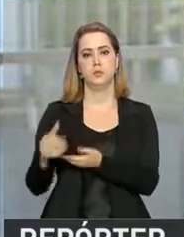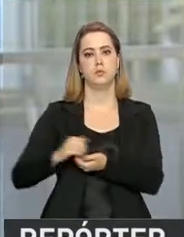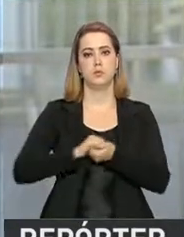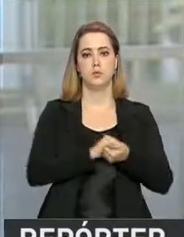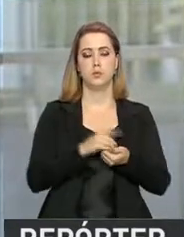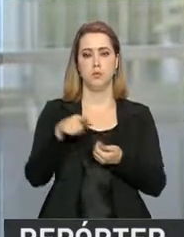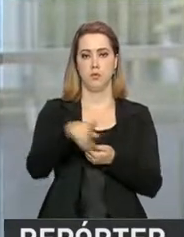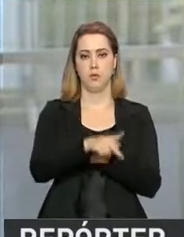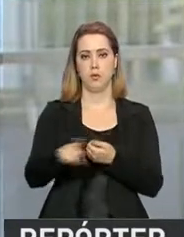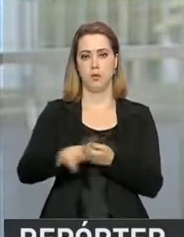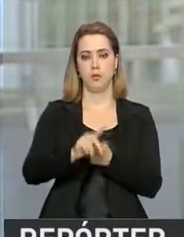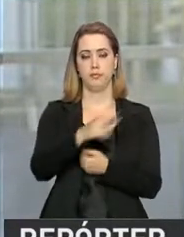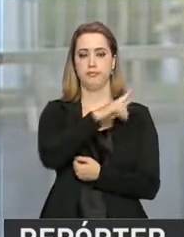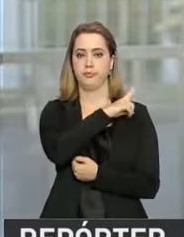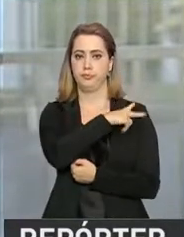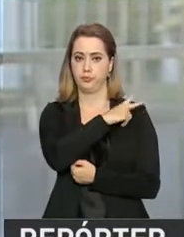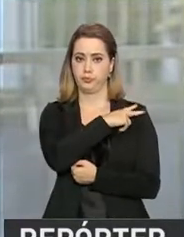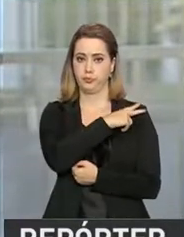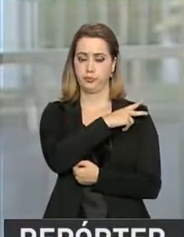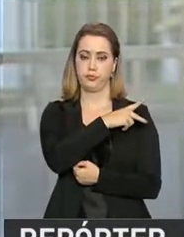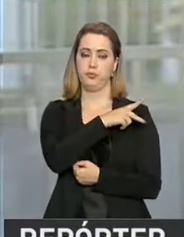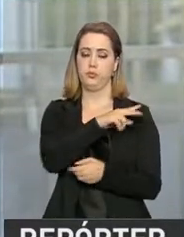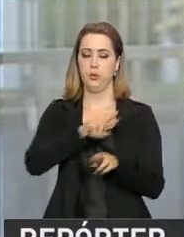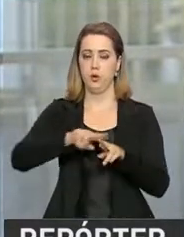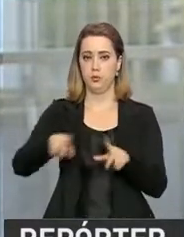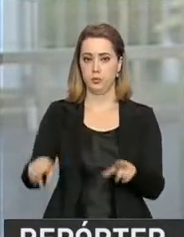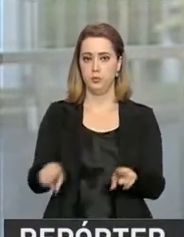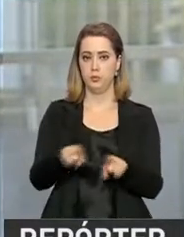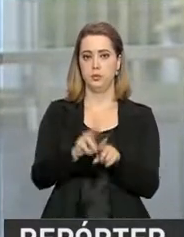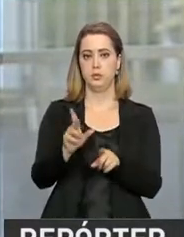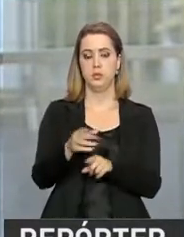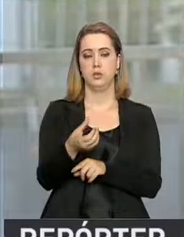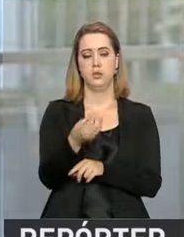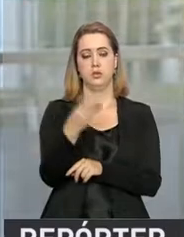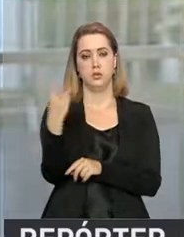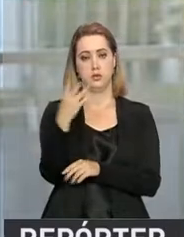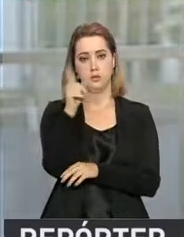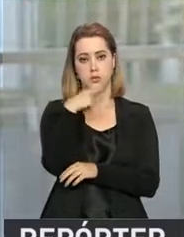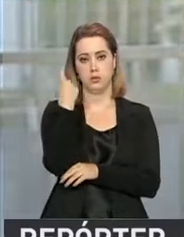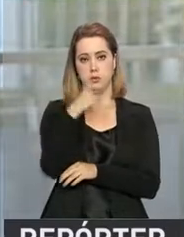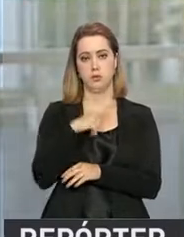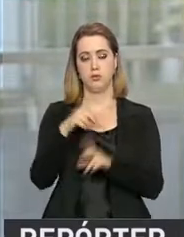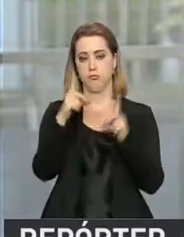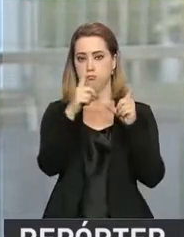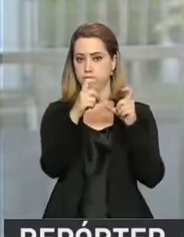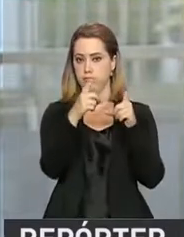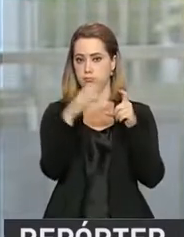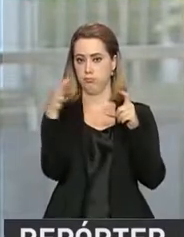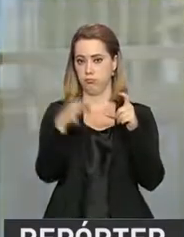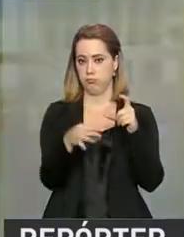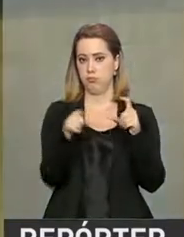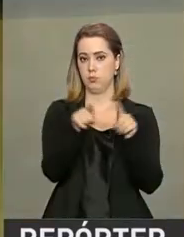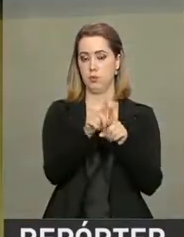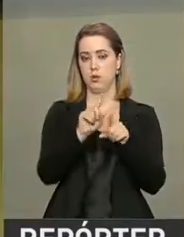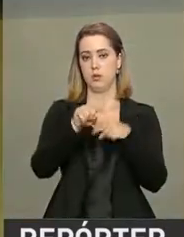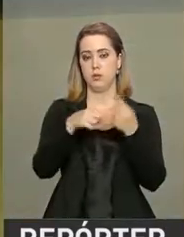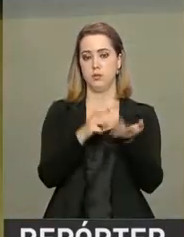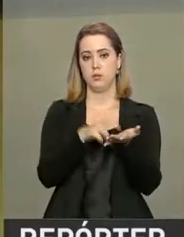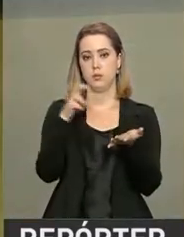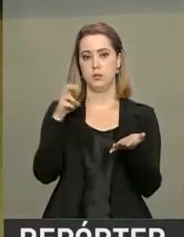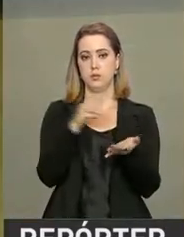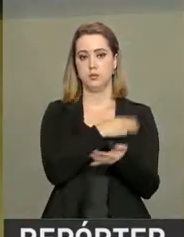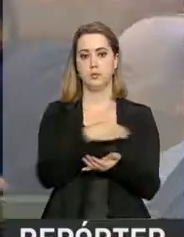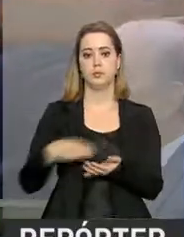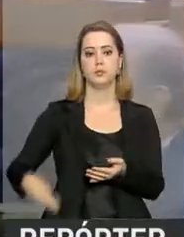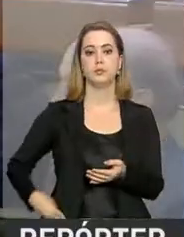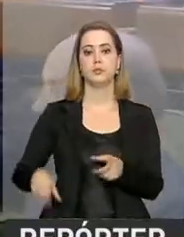e por volta das 16 horas todos eles participaram da foto oficial do evento pela manhã em uma reunião dos ministros das